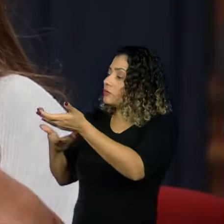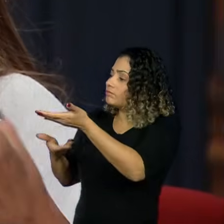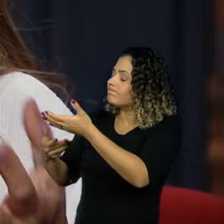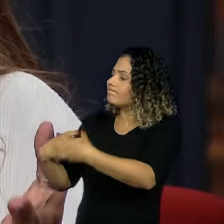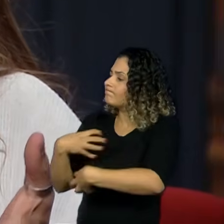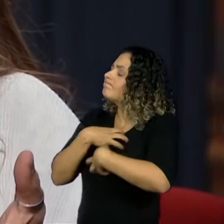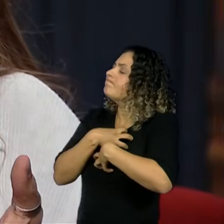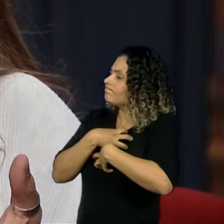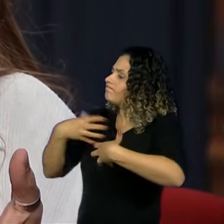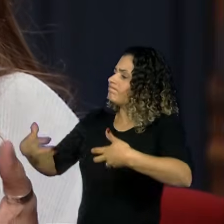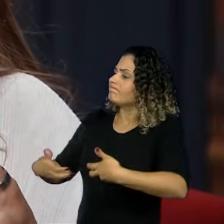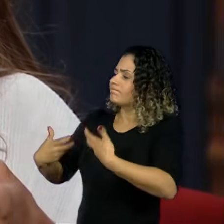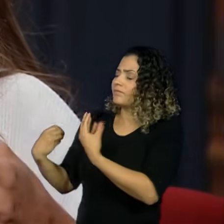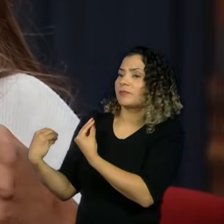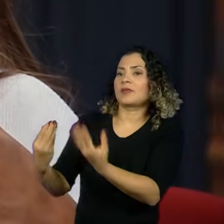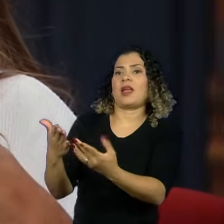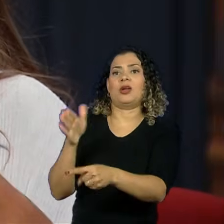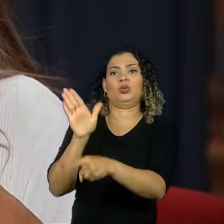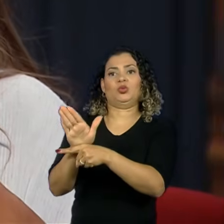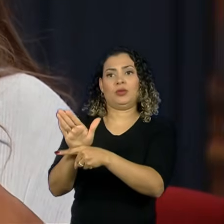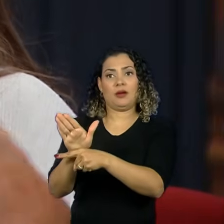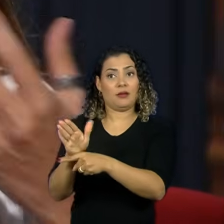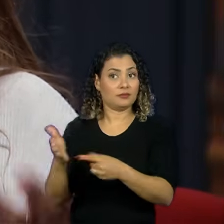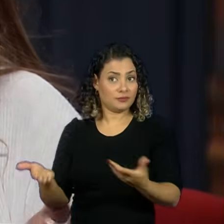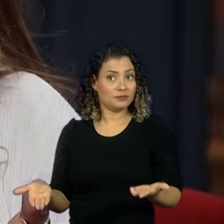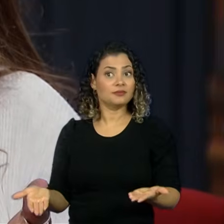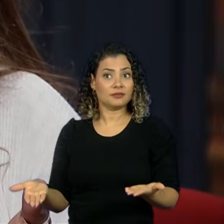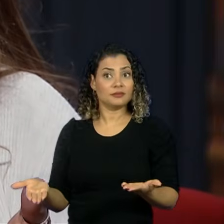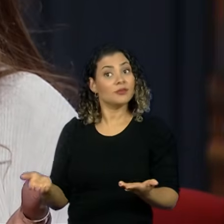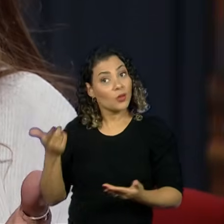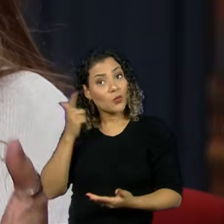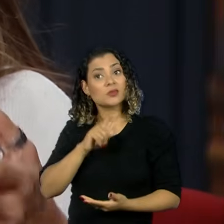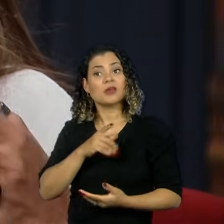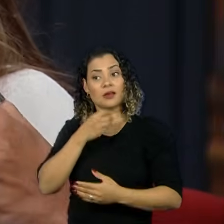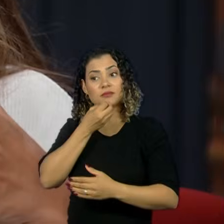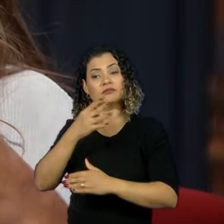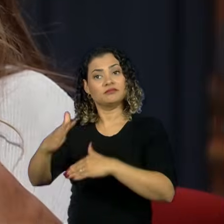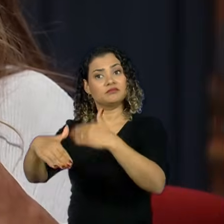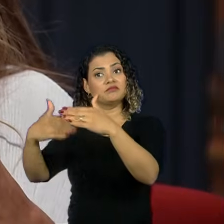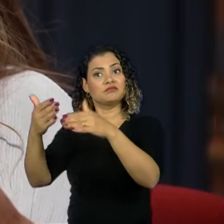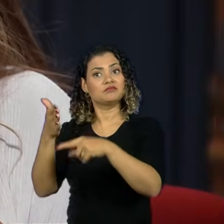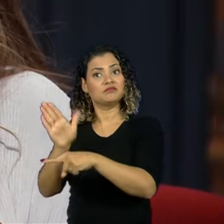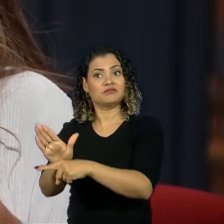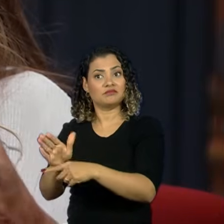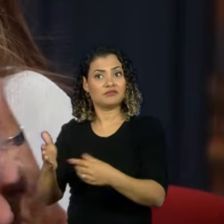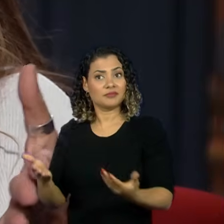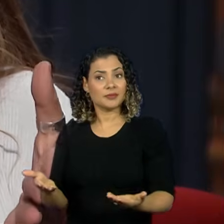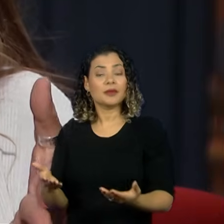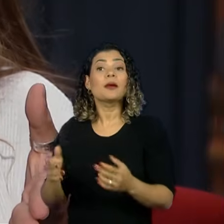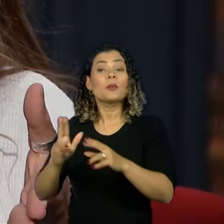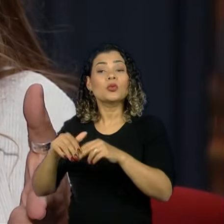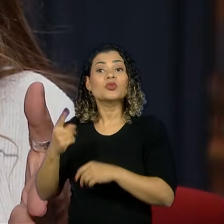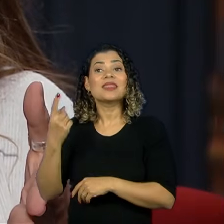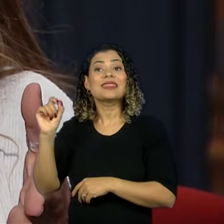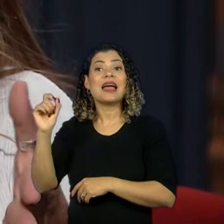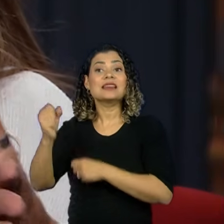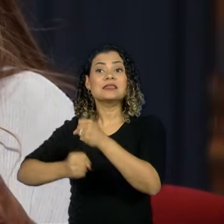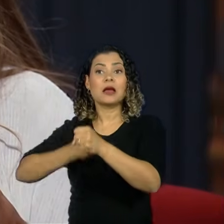sentiu motivado a oferecer. E funciona. Então, viver mais 10